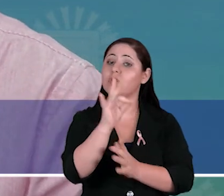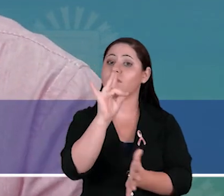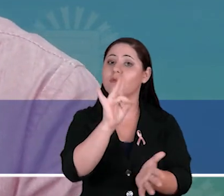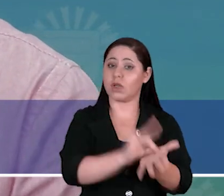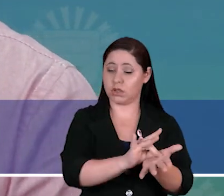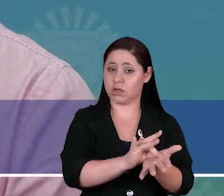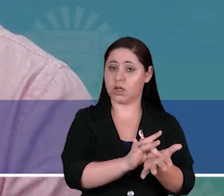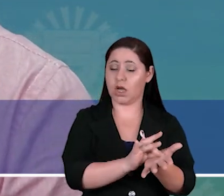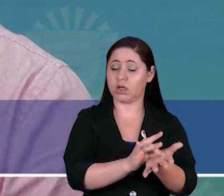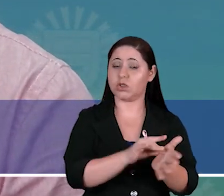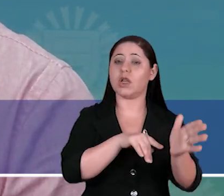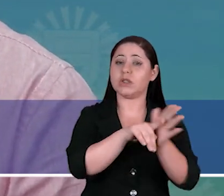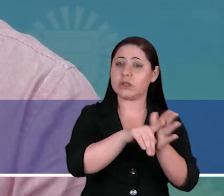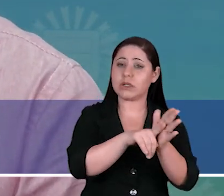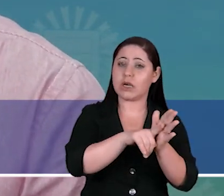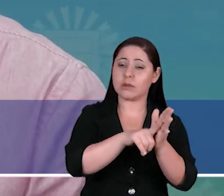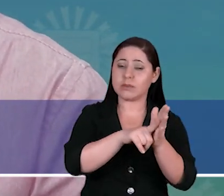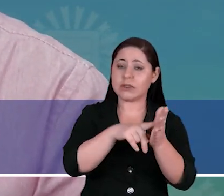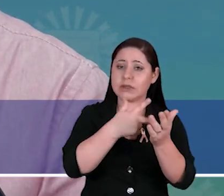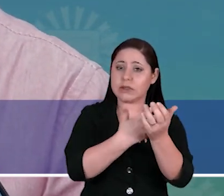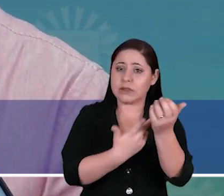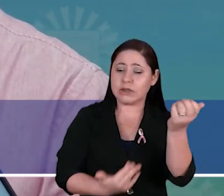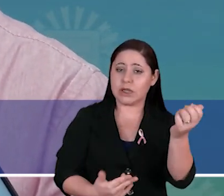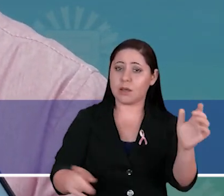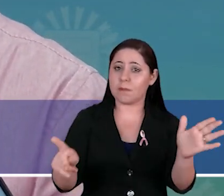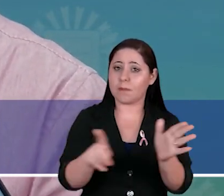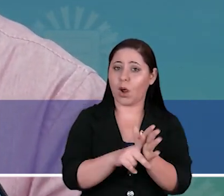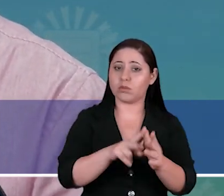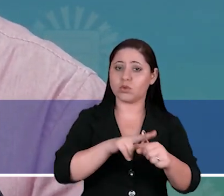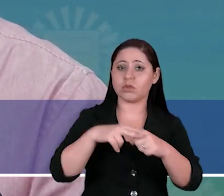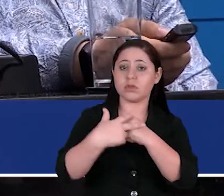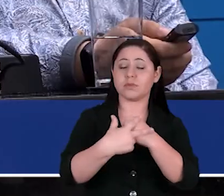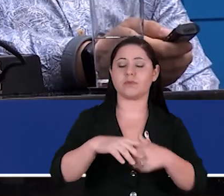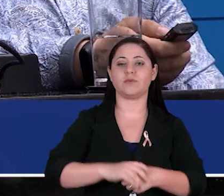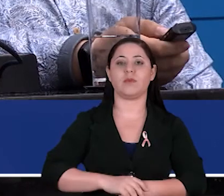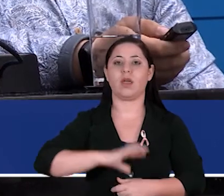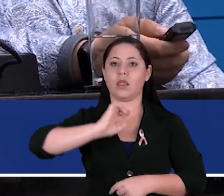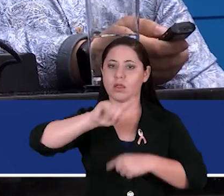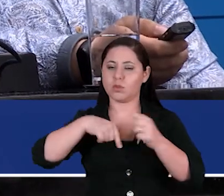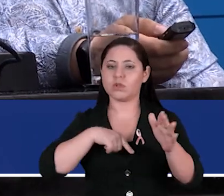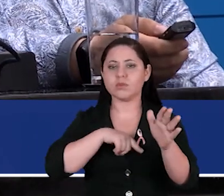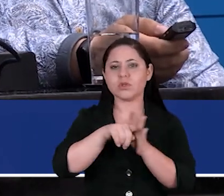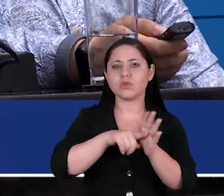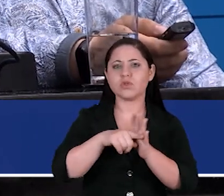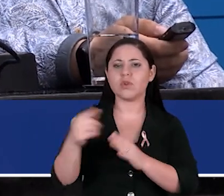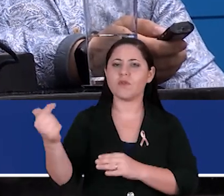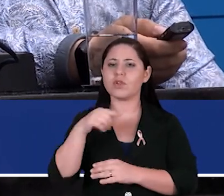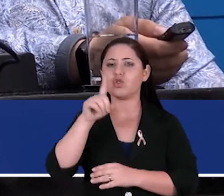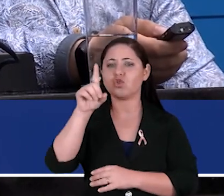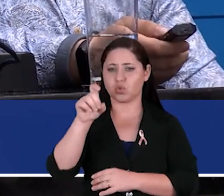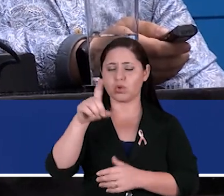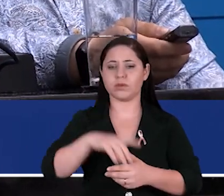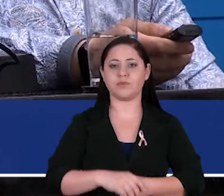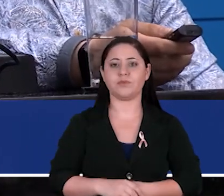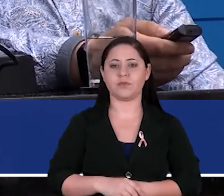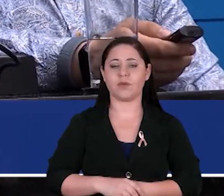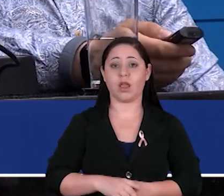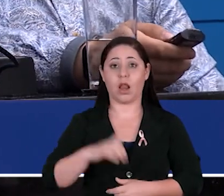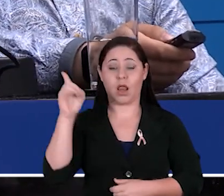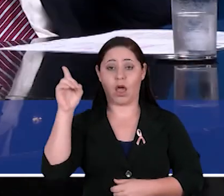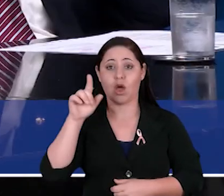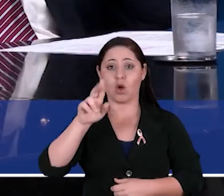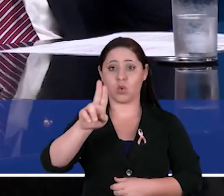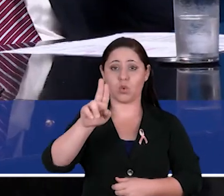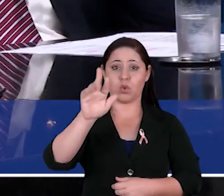só 14 tinham evidências, tinham exames laboratoriais positivos para Zika. Em seguida, foi a vez dos pesquisadores vindos de